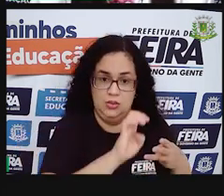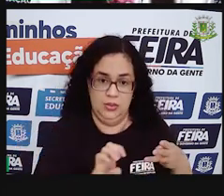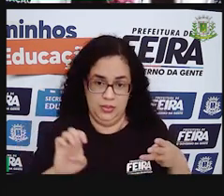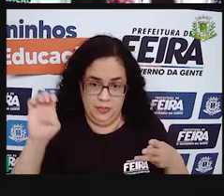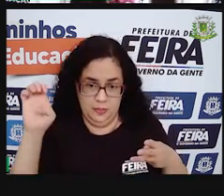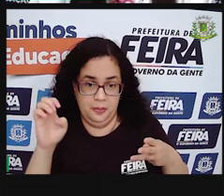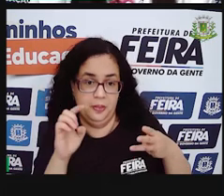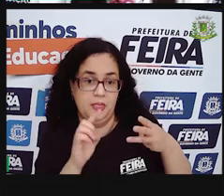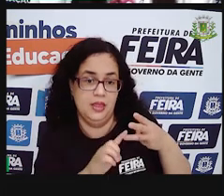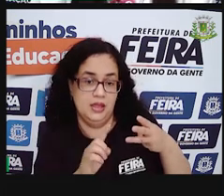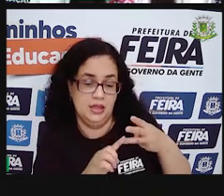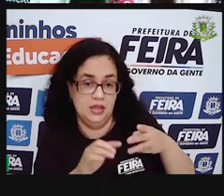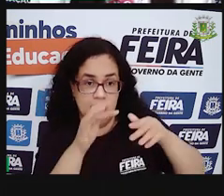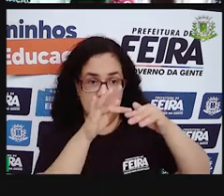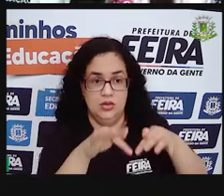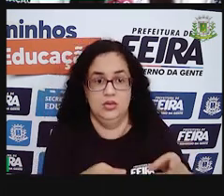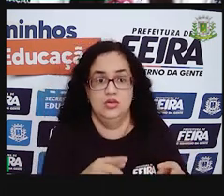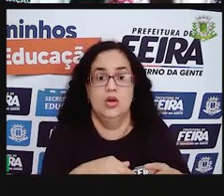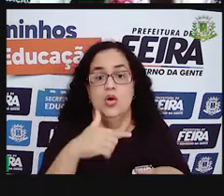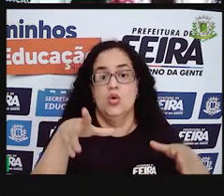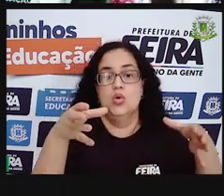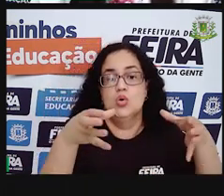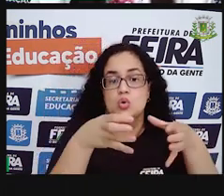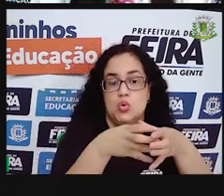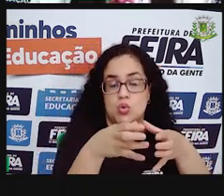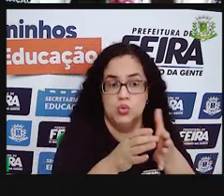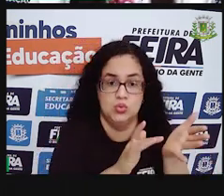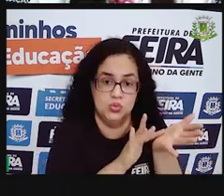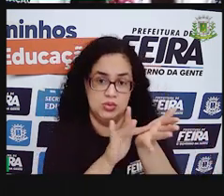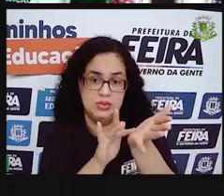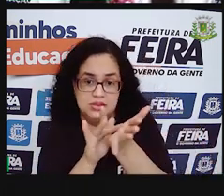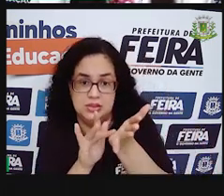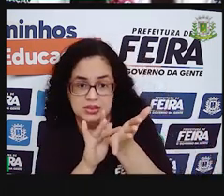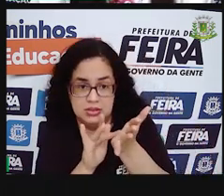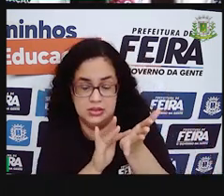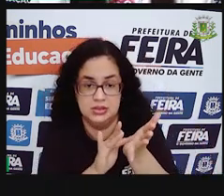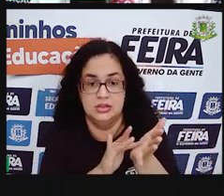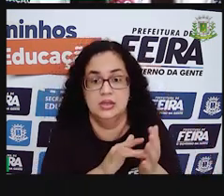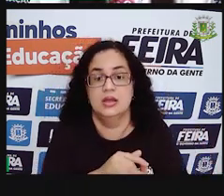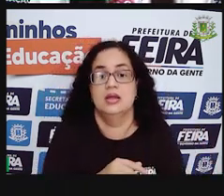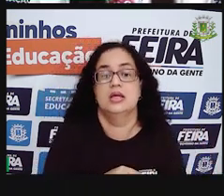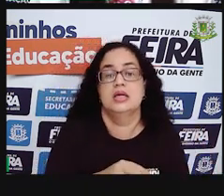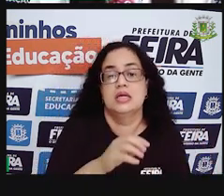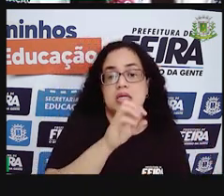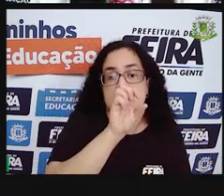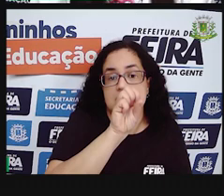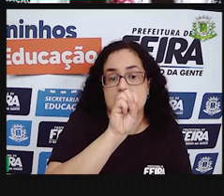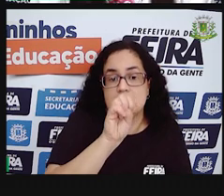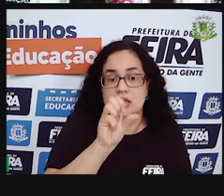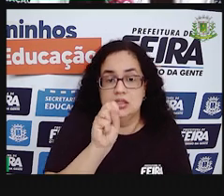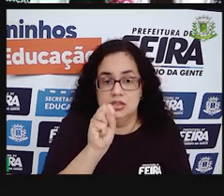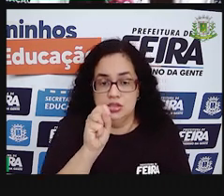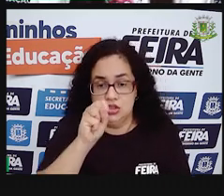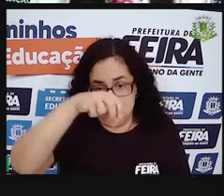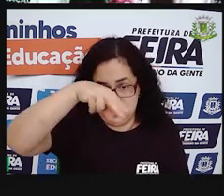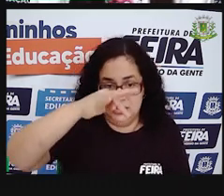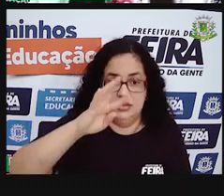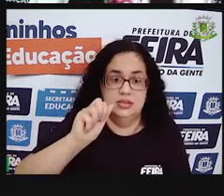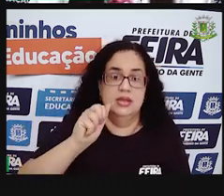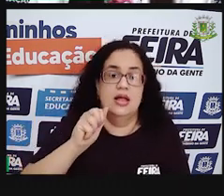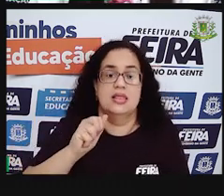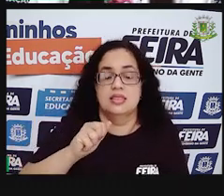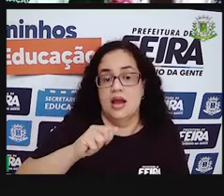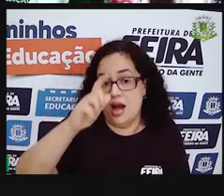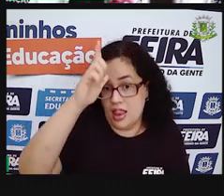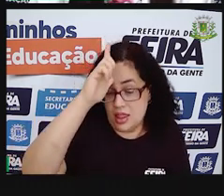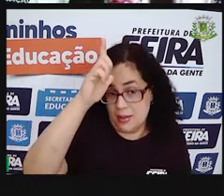europeu. E tem também um outro grupo de ciganos, que são os sintis, da Alemanha e da França,